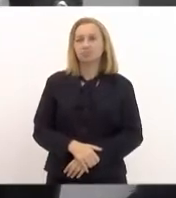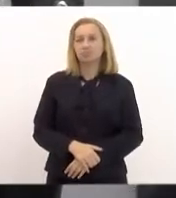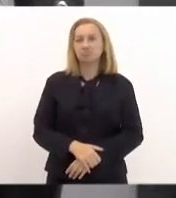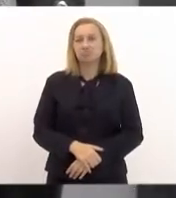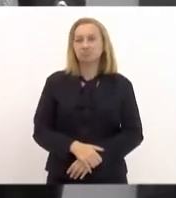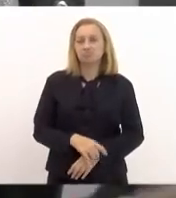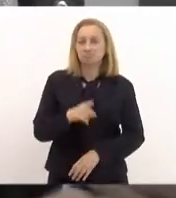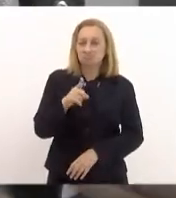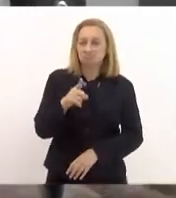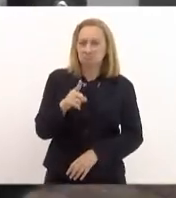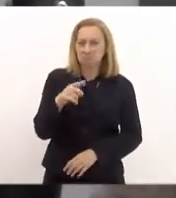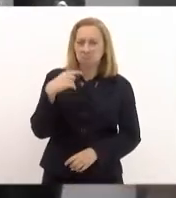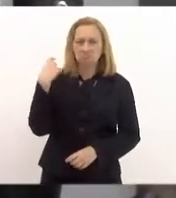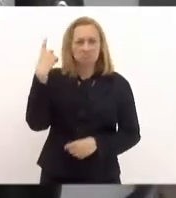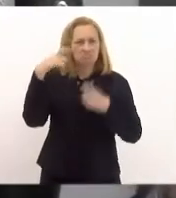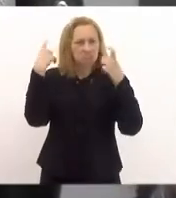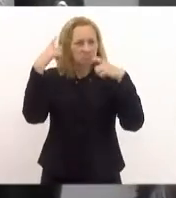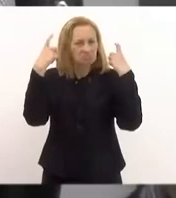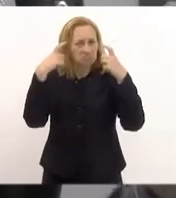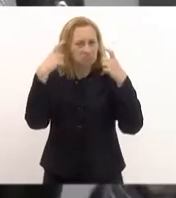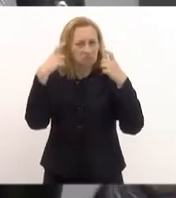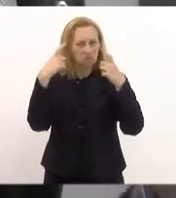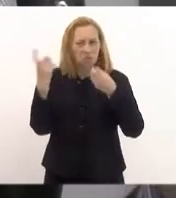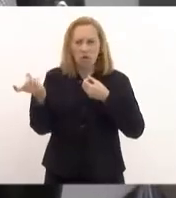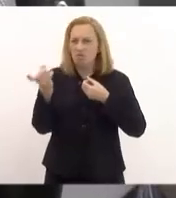ter preocupação com o entorno?